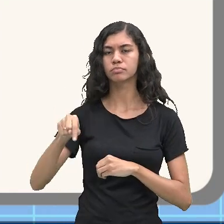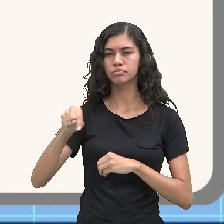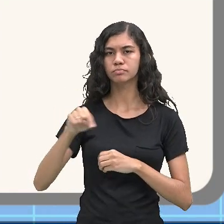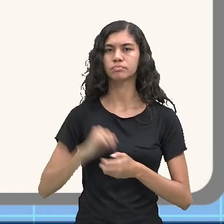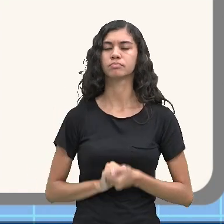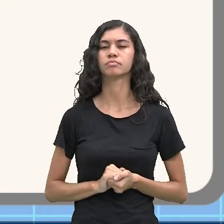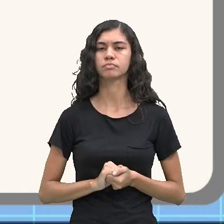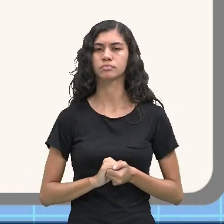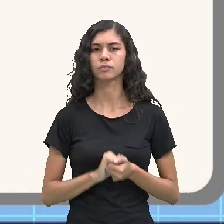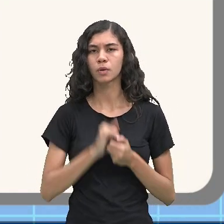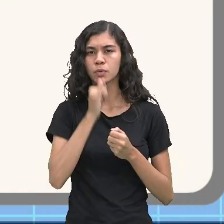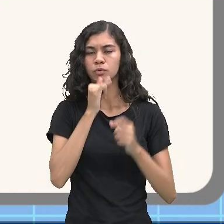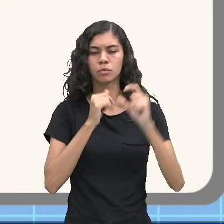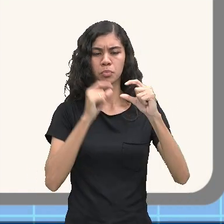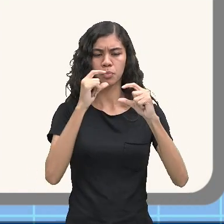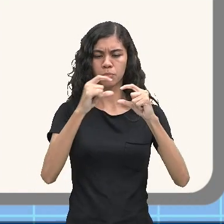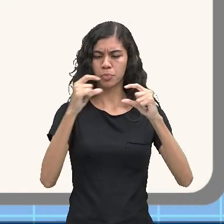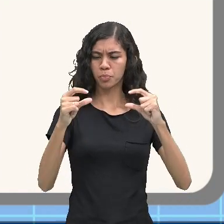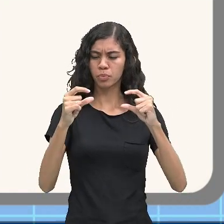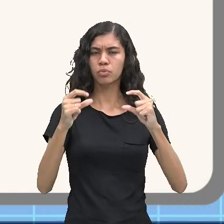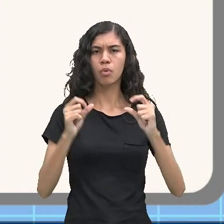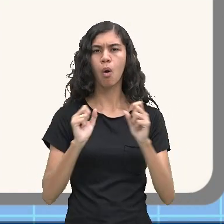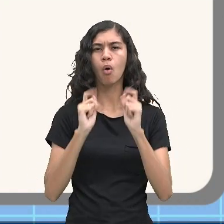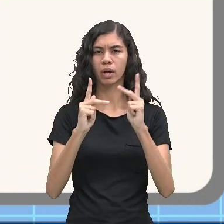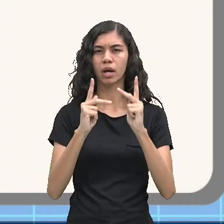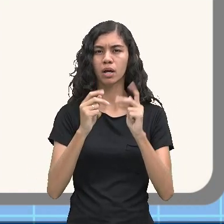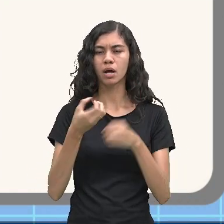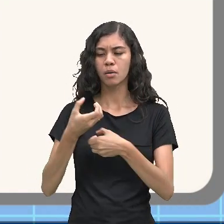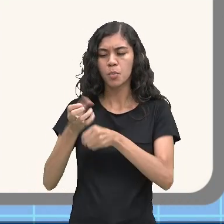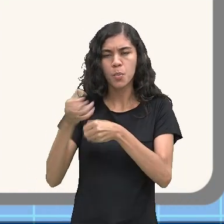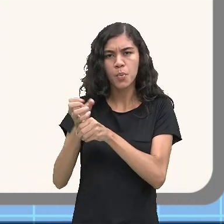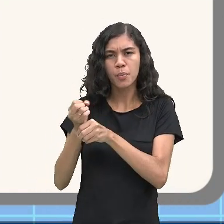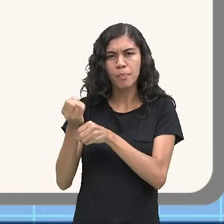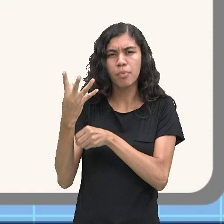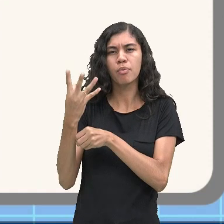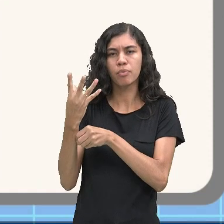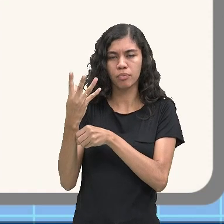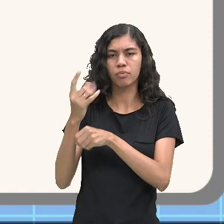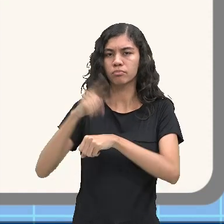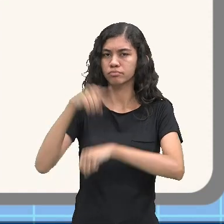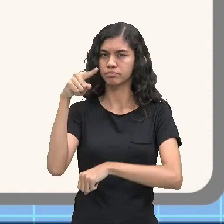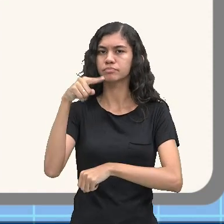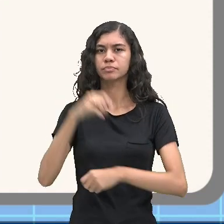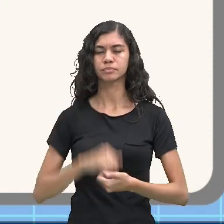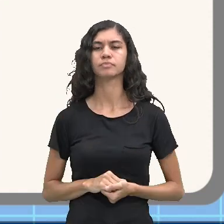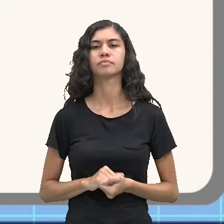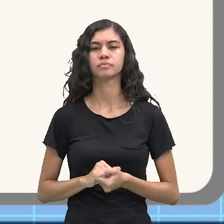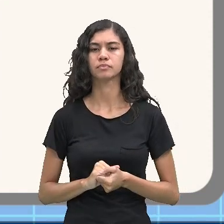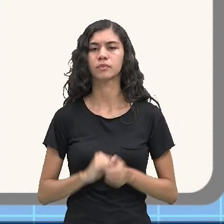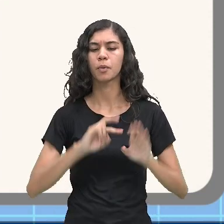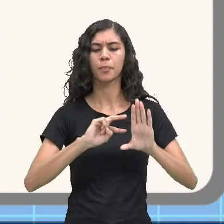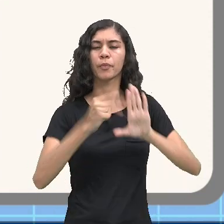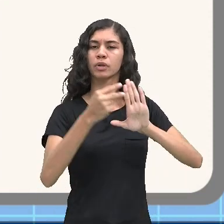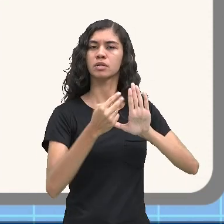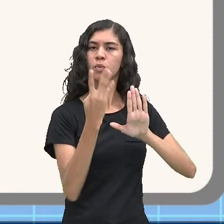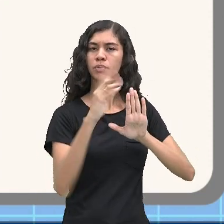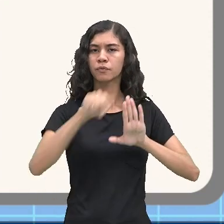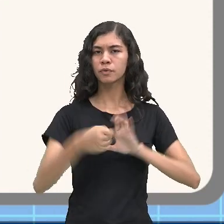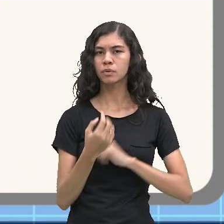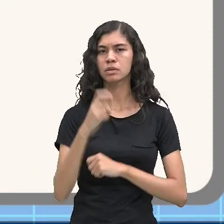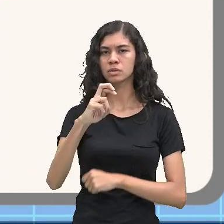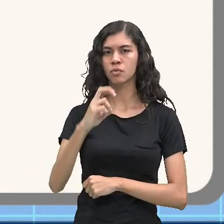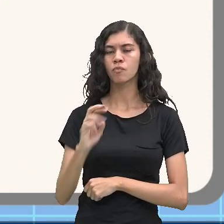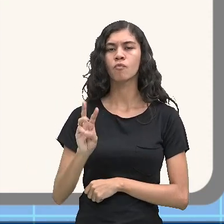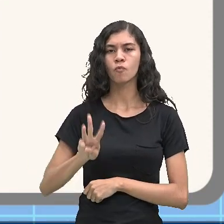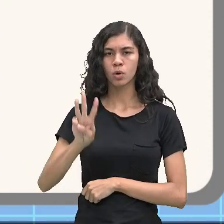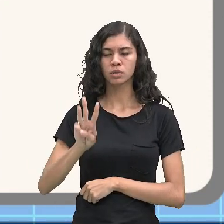posicionadas corretamente, devem acender a lâmpada incandescente de especificações. Potência 4,5 watts